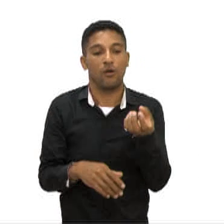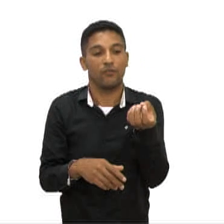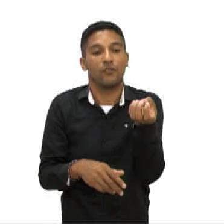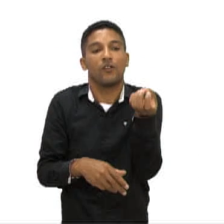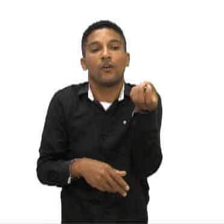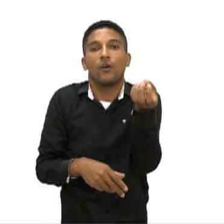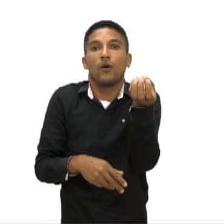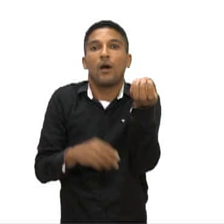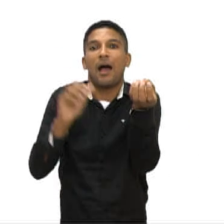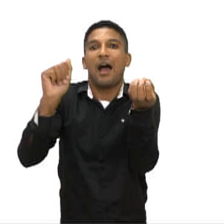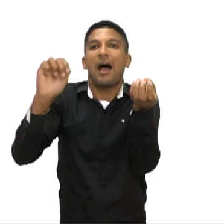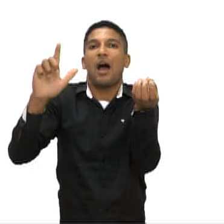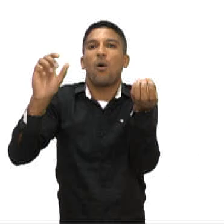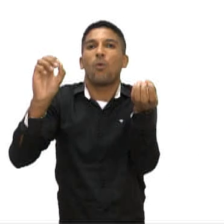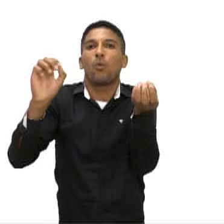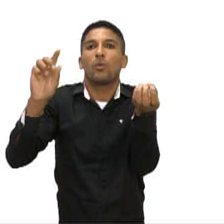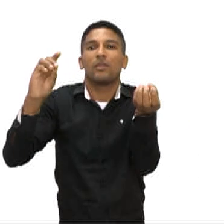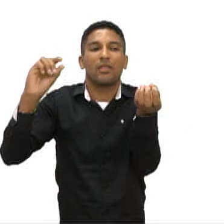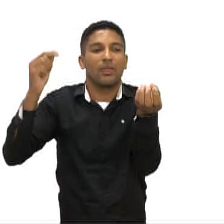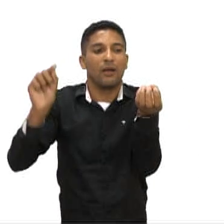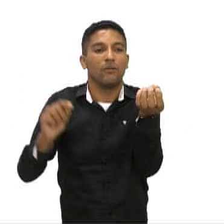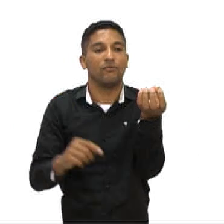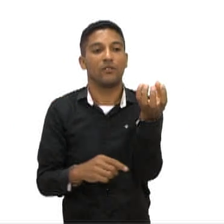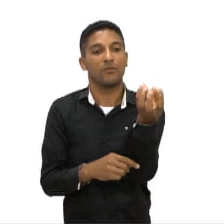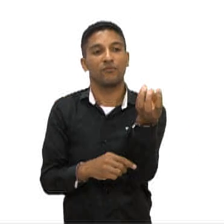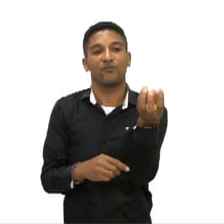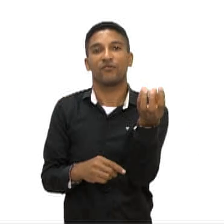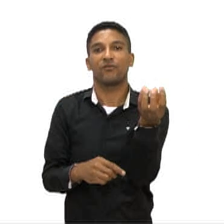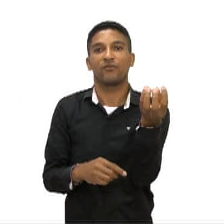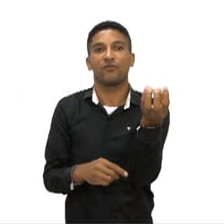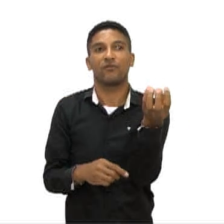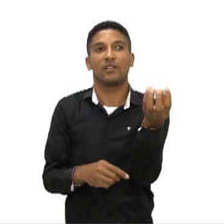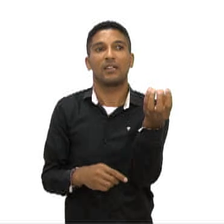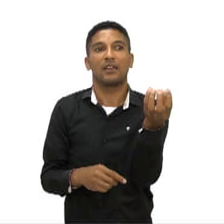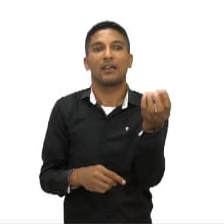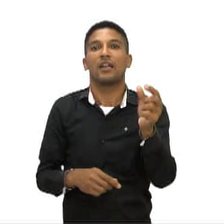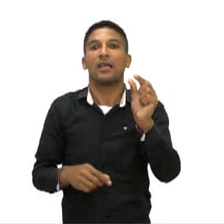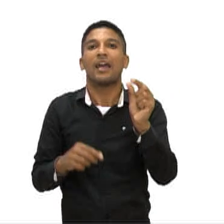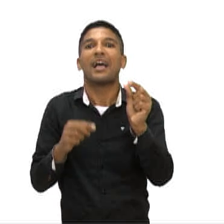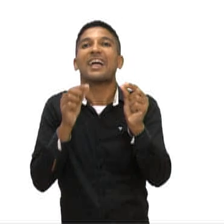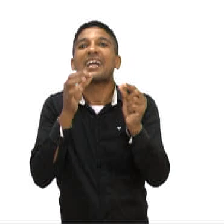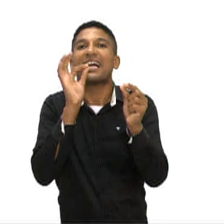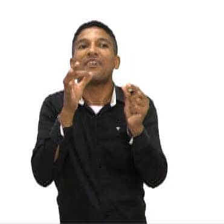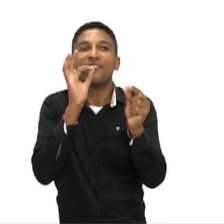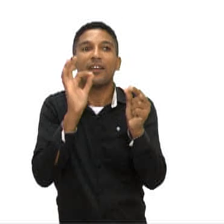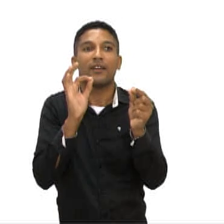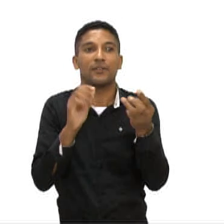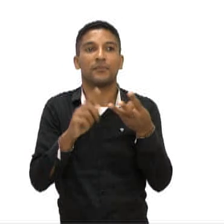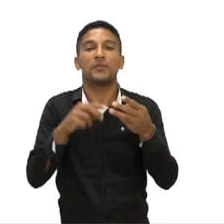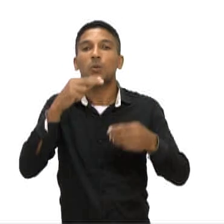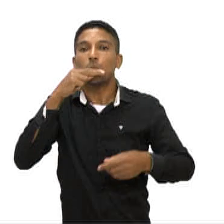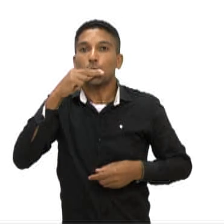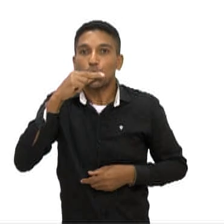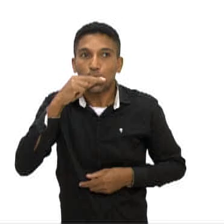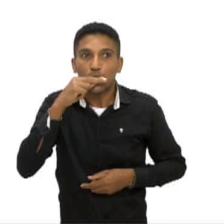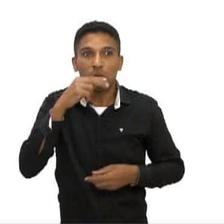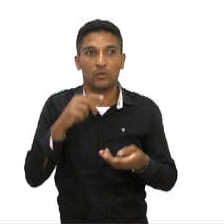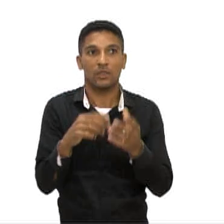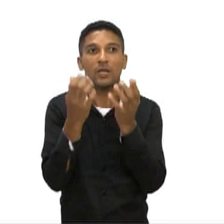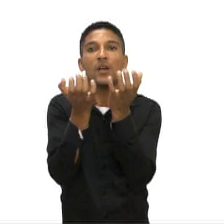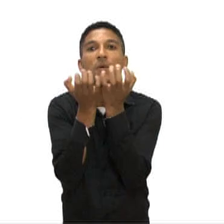café, cana-de-açúcar, feijão, mandioca, milho,